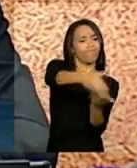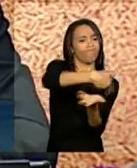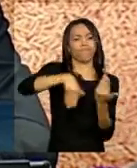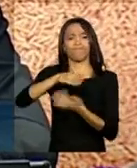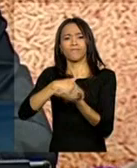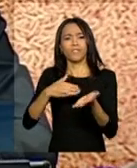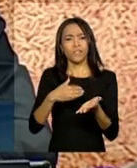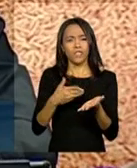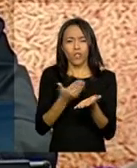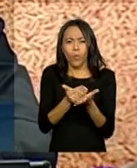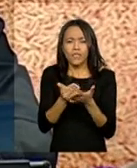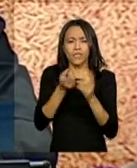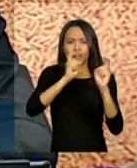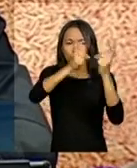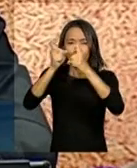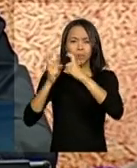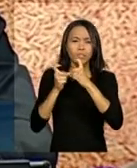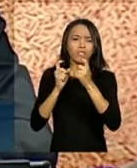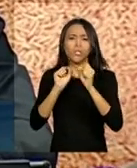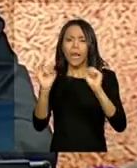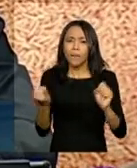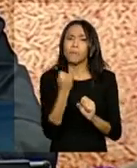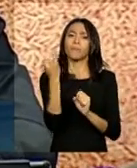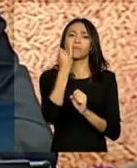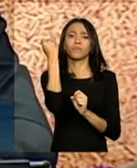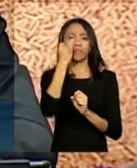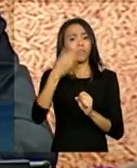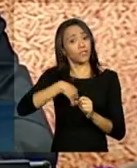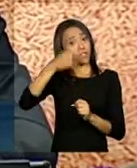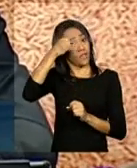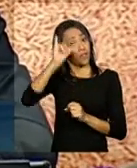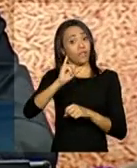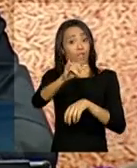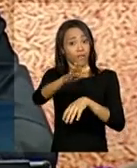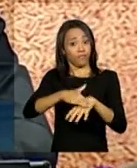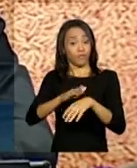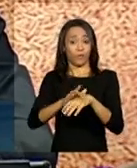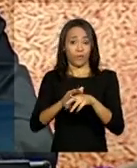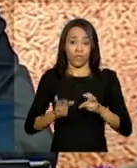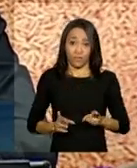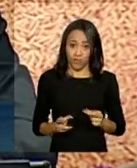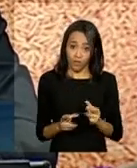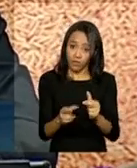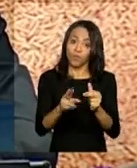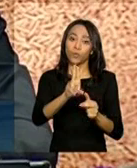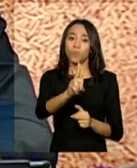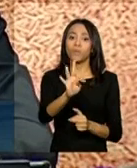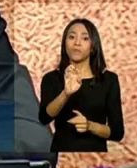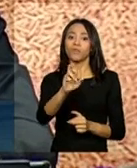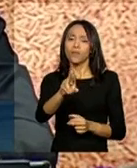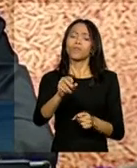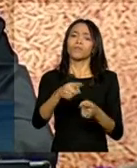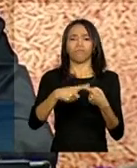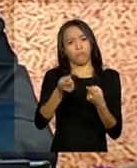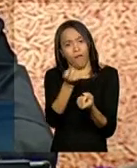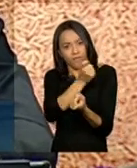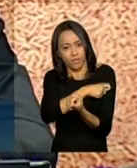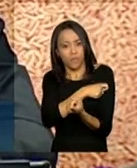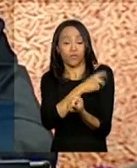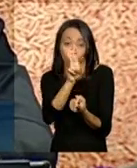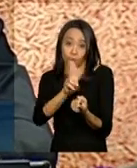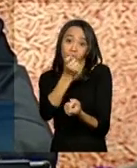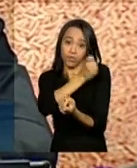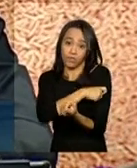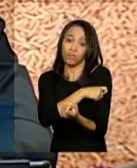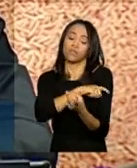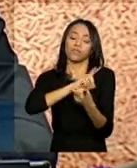começar a discutir com a sociedade a importância da prevenção do câncer do colo do útero tanto com a vacinação quanto com a